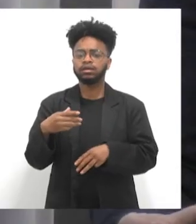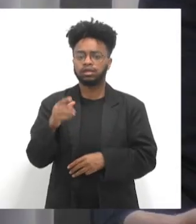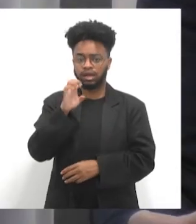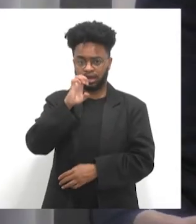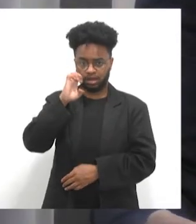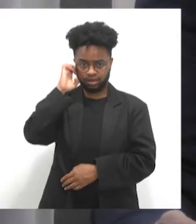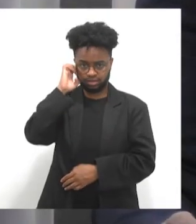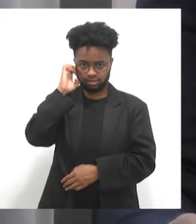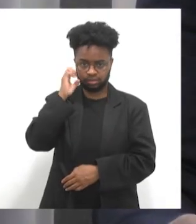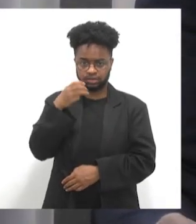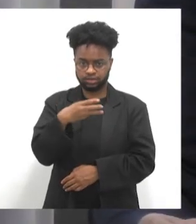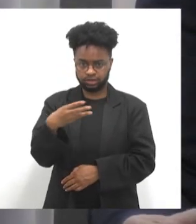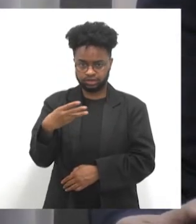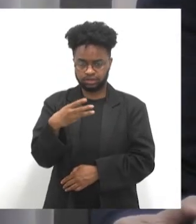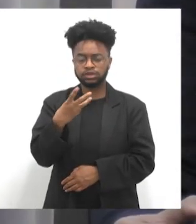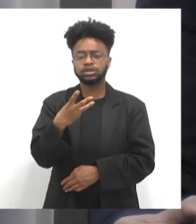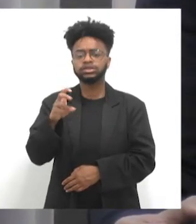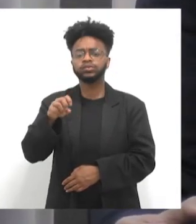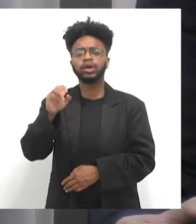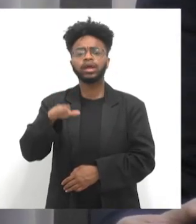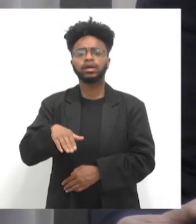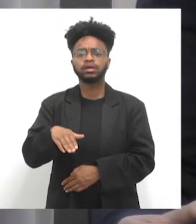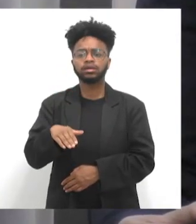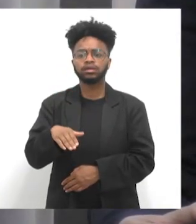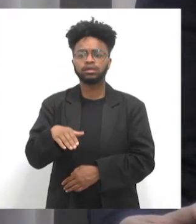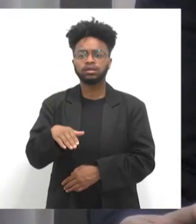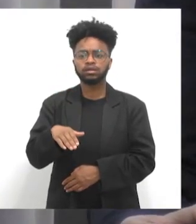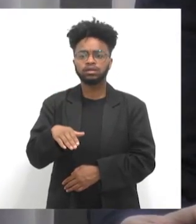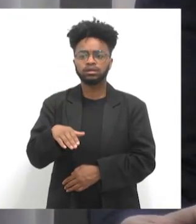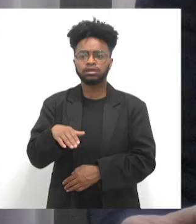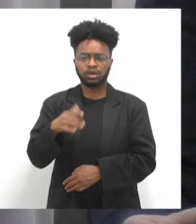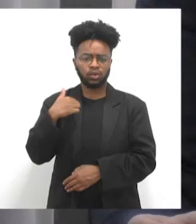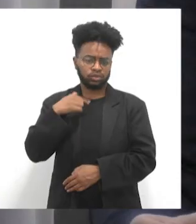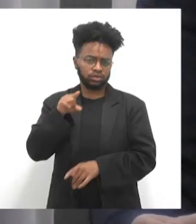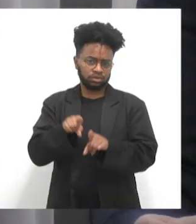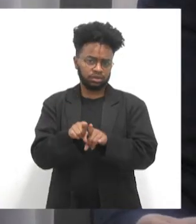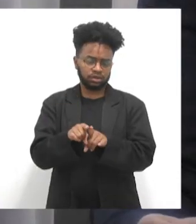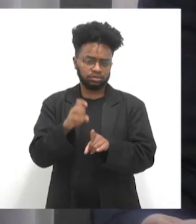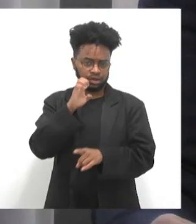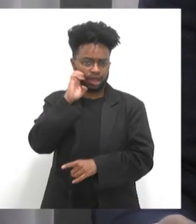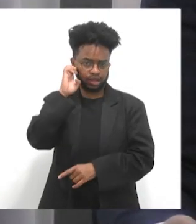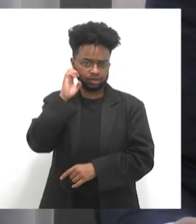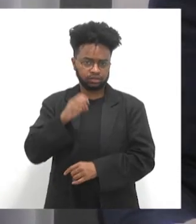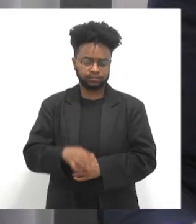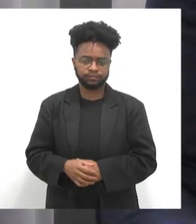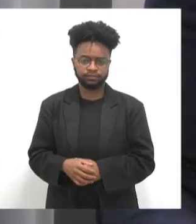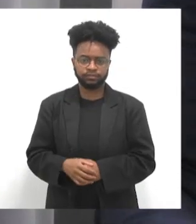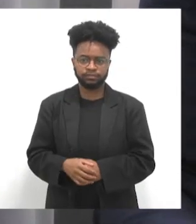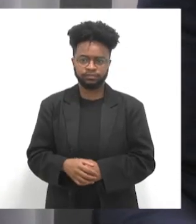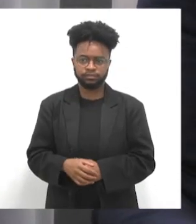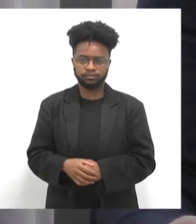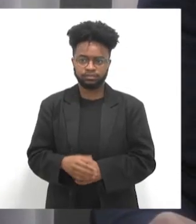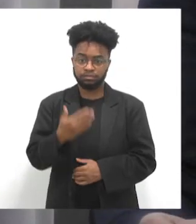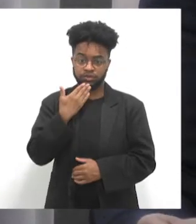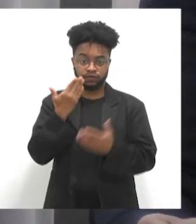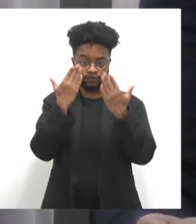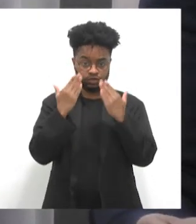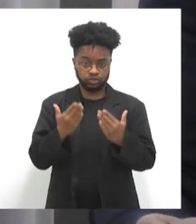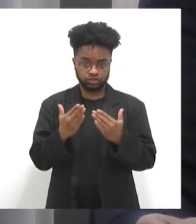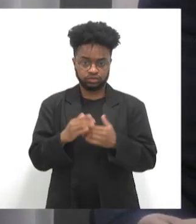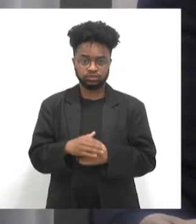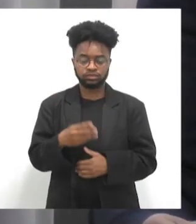Deputada Élica, 33. 35. 35, acho que eu também. Deputada Eu Élica também. Pedi 39. vista, 35 pedi